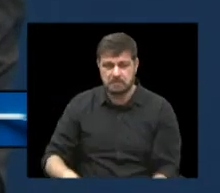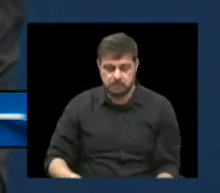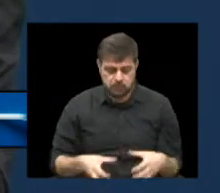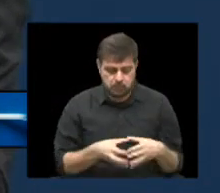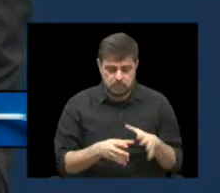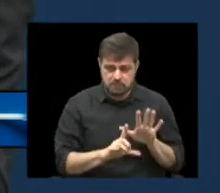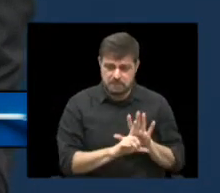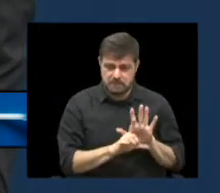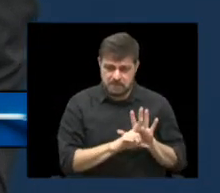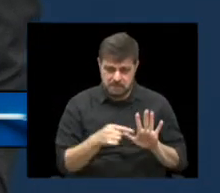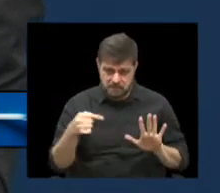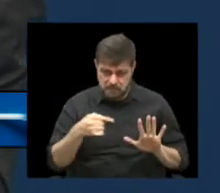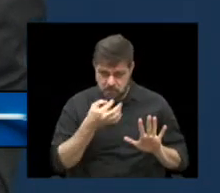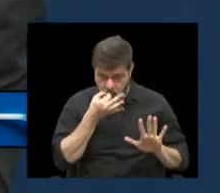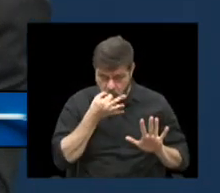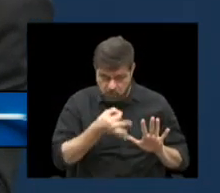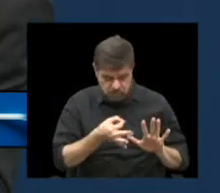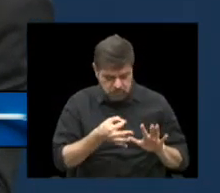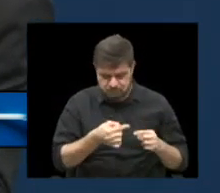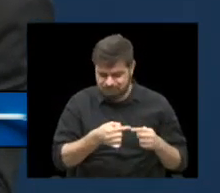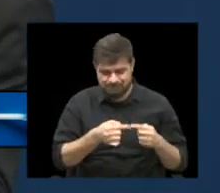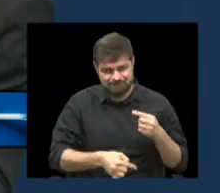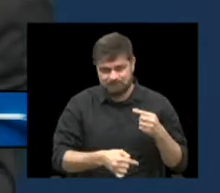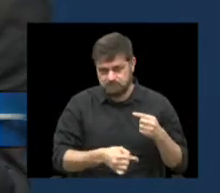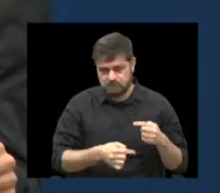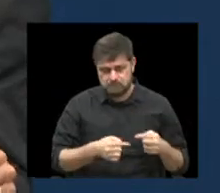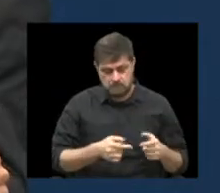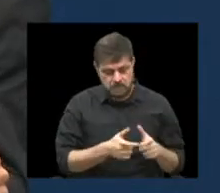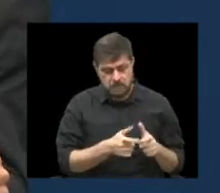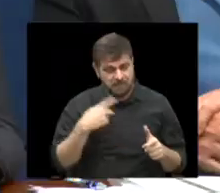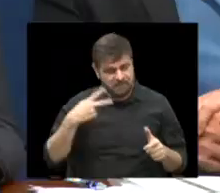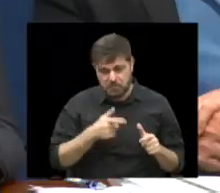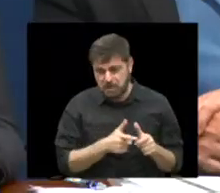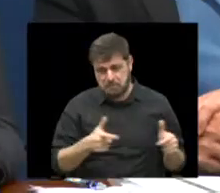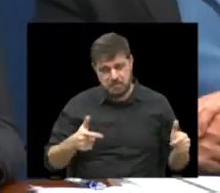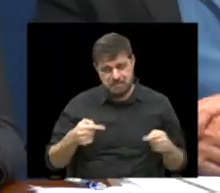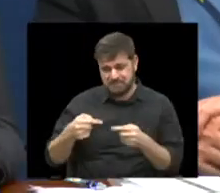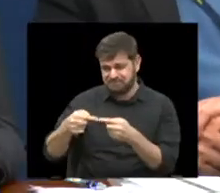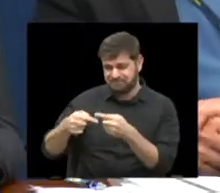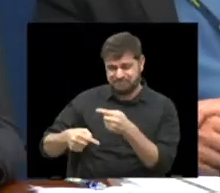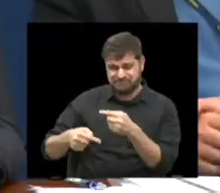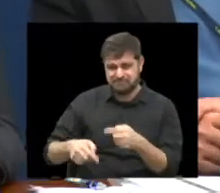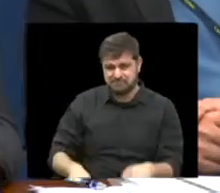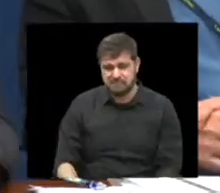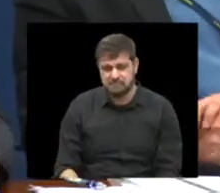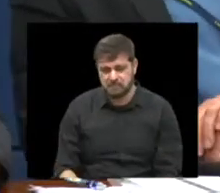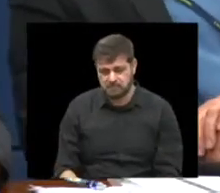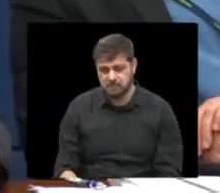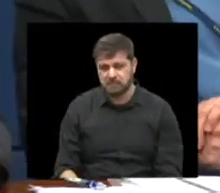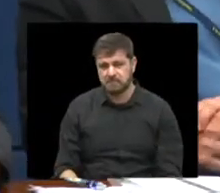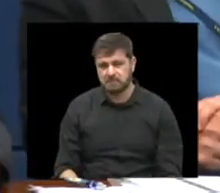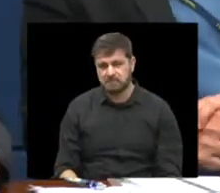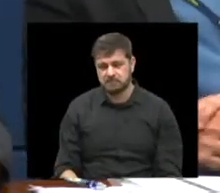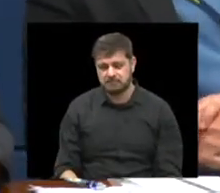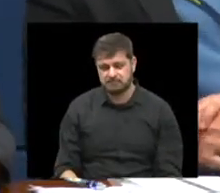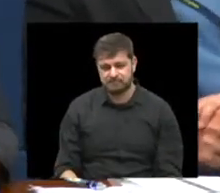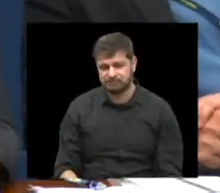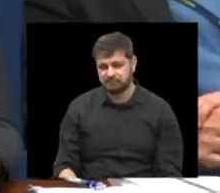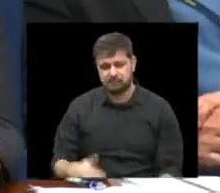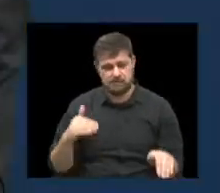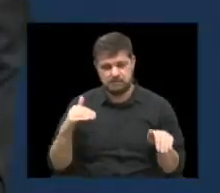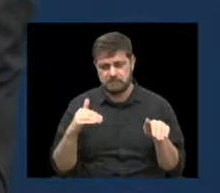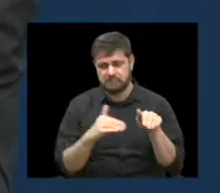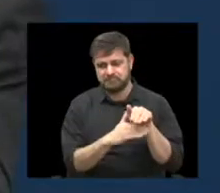Legalidade exara parecer contrário por maioria. Com parecer favorável e não contrário, arquive-se.